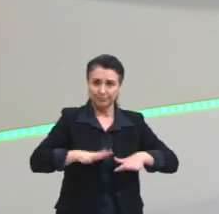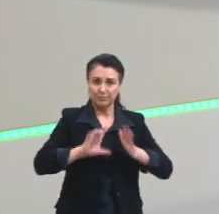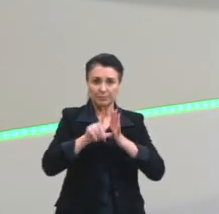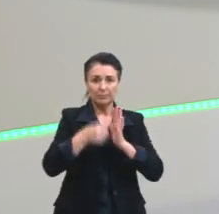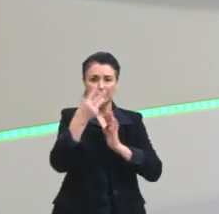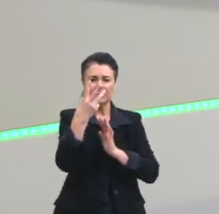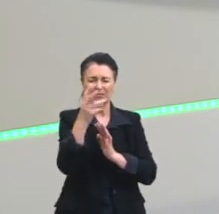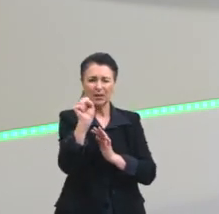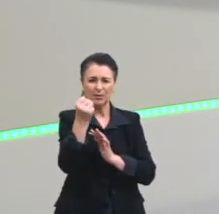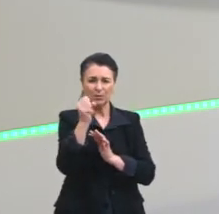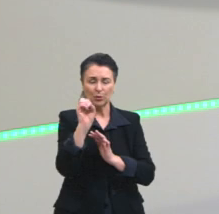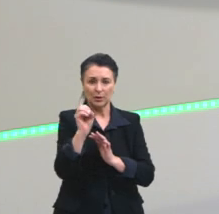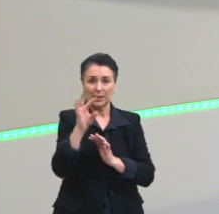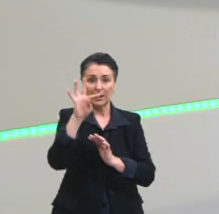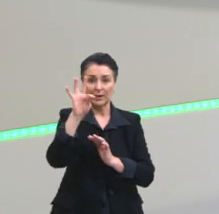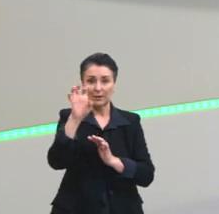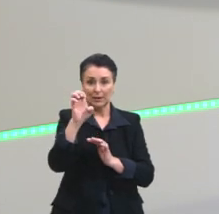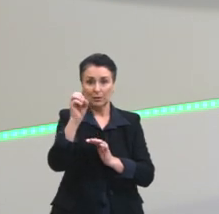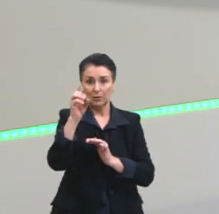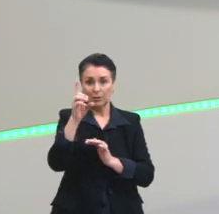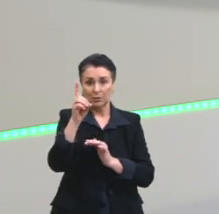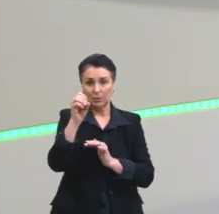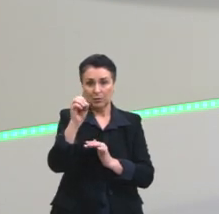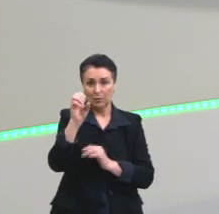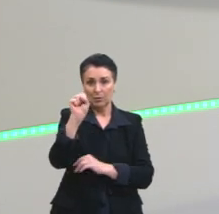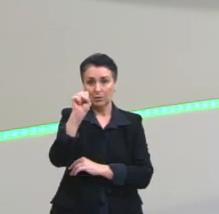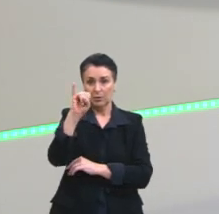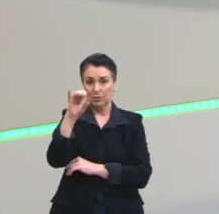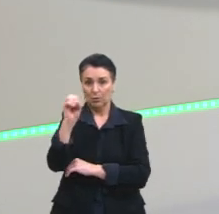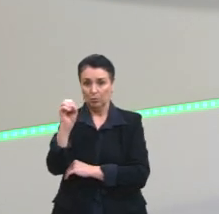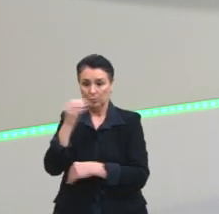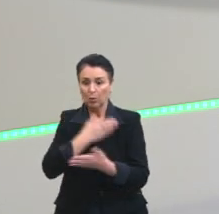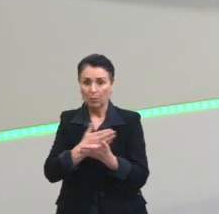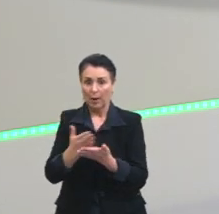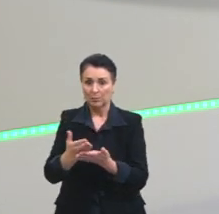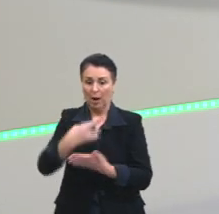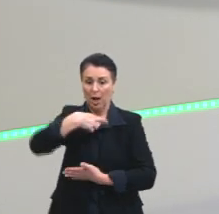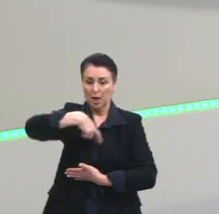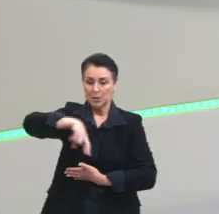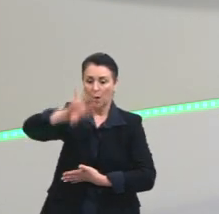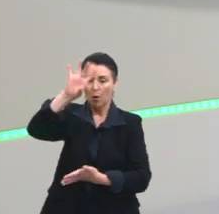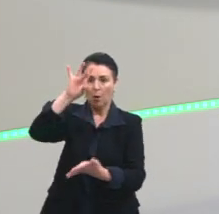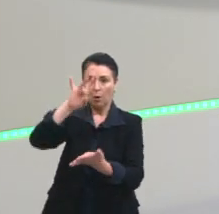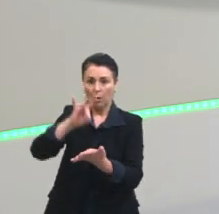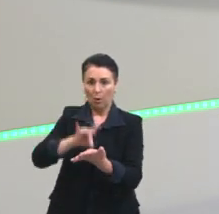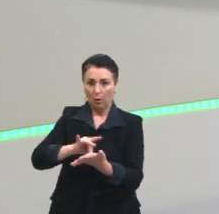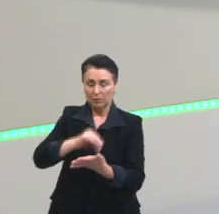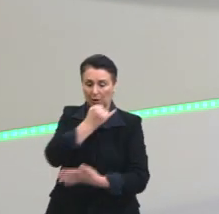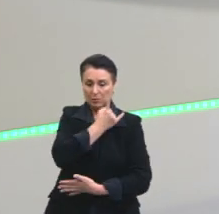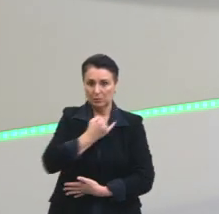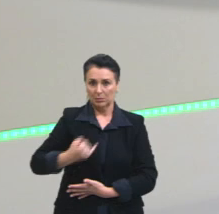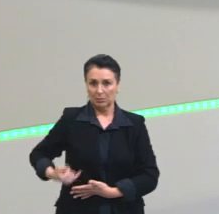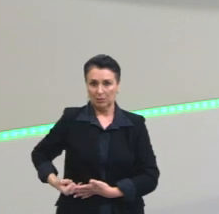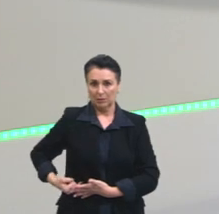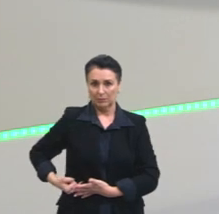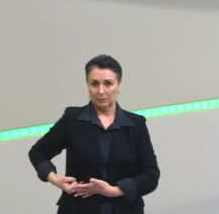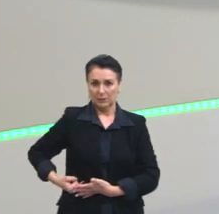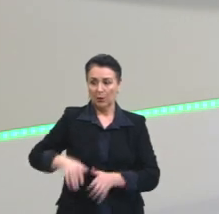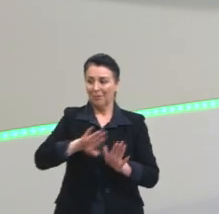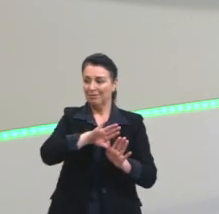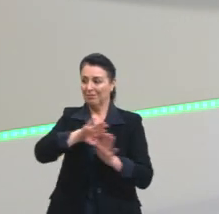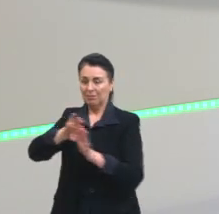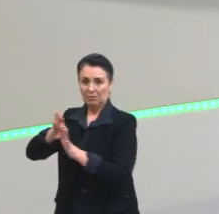380 Teodósio vai tornar essa religião oficial do império Deixa de ser então o paganismo